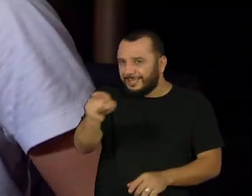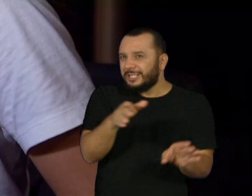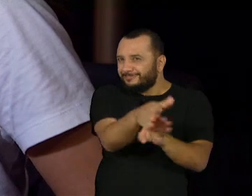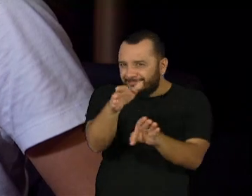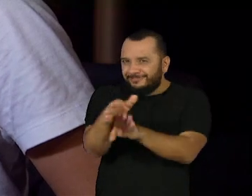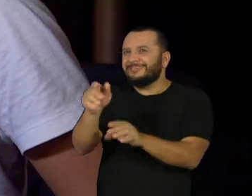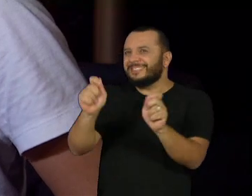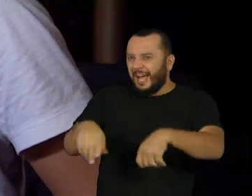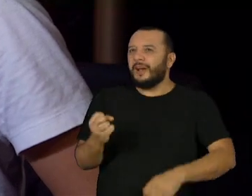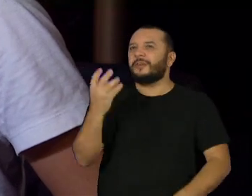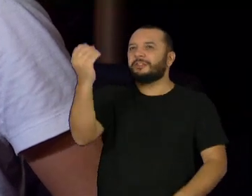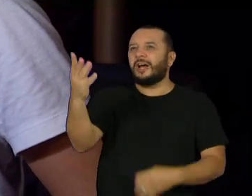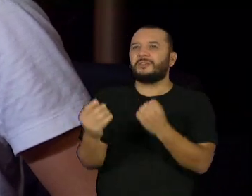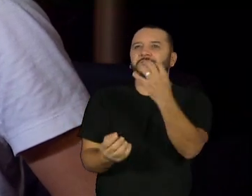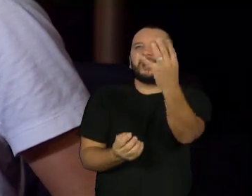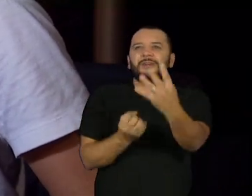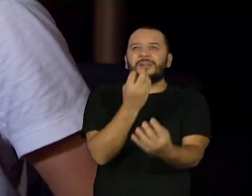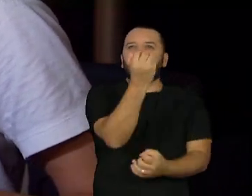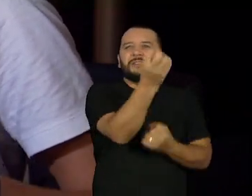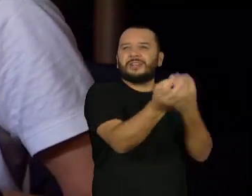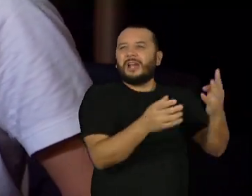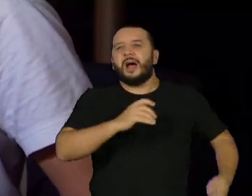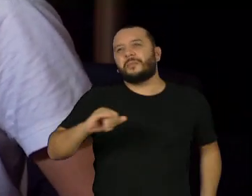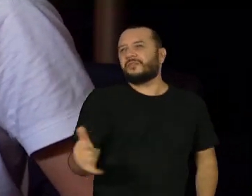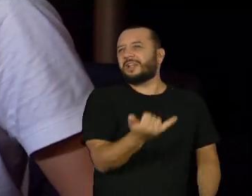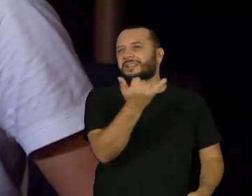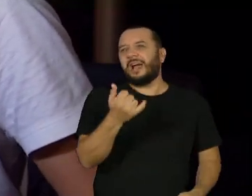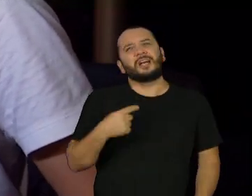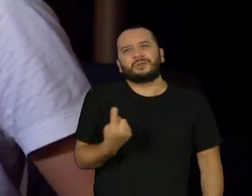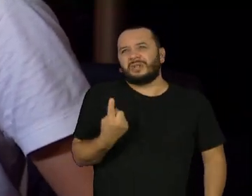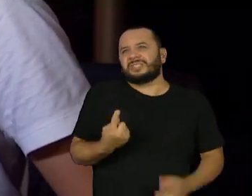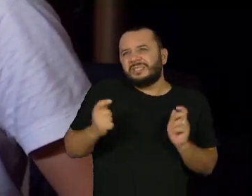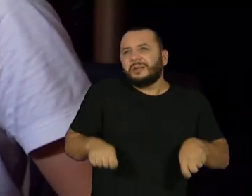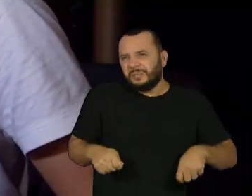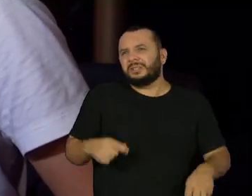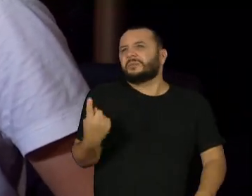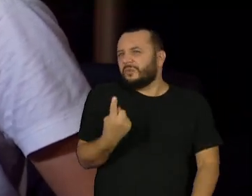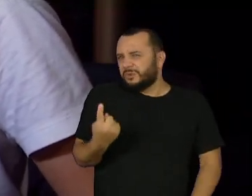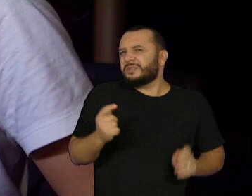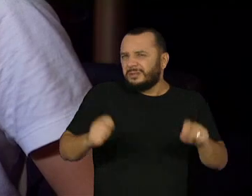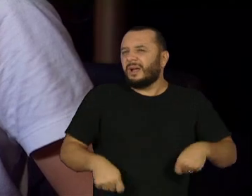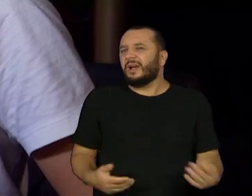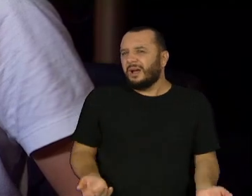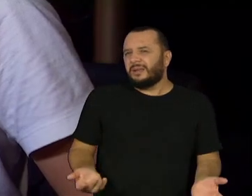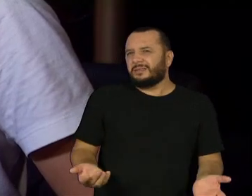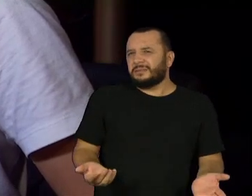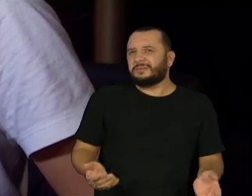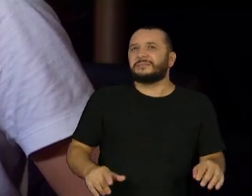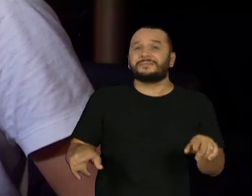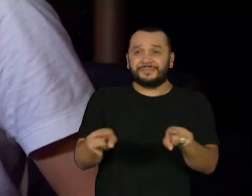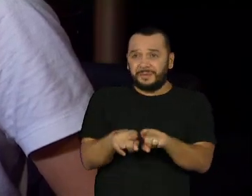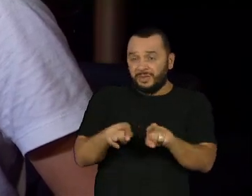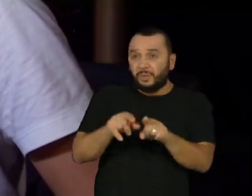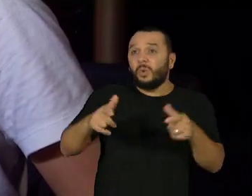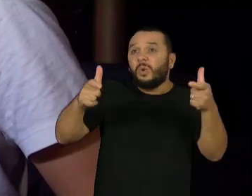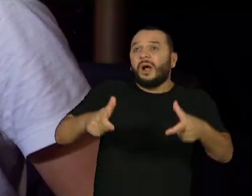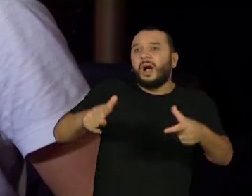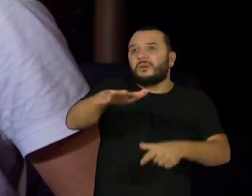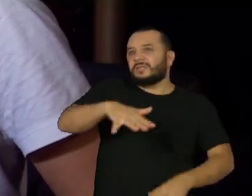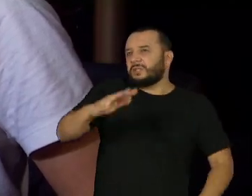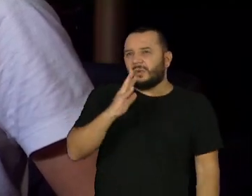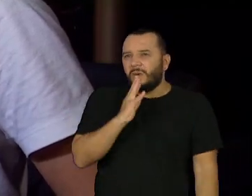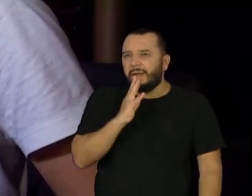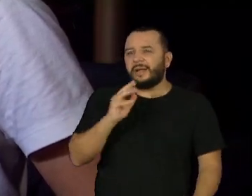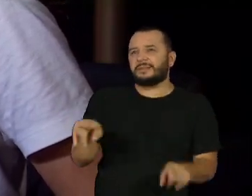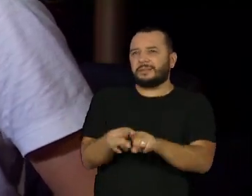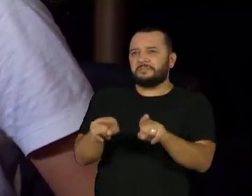viajar sozinha. Né? Viajar, às vezes, não para distâncias longas, mas estar num contexto onde a gente está só e onde a gente enfrenta os